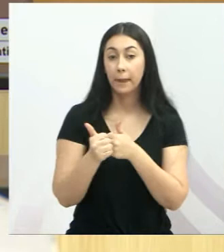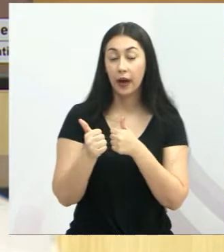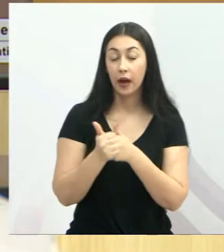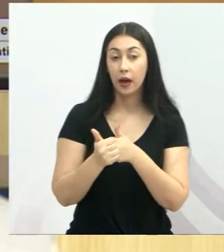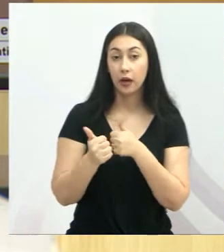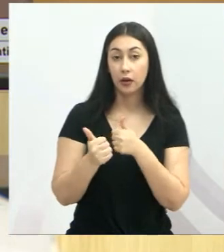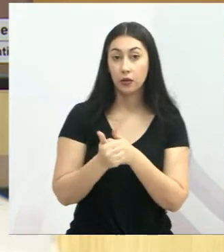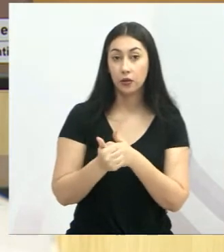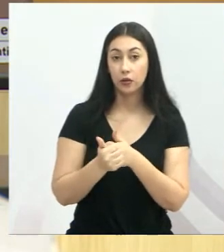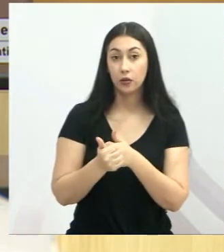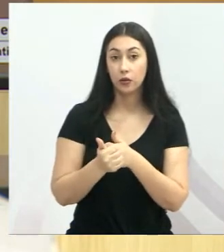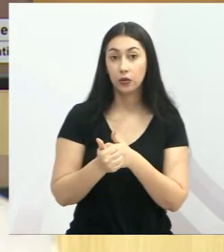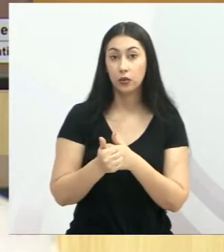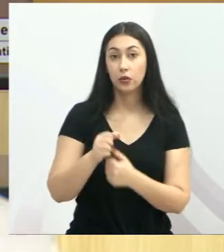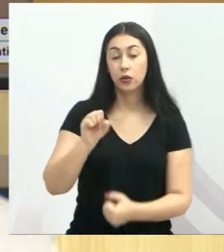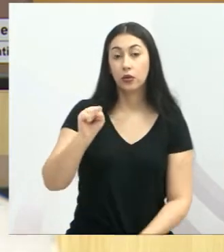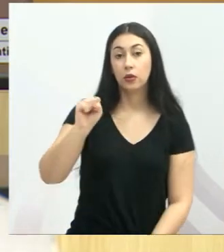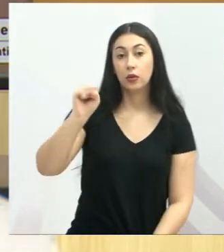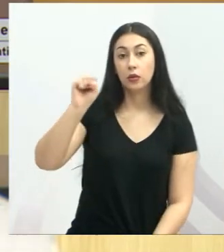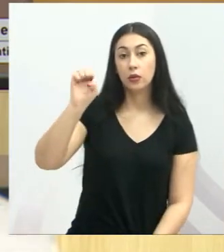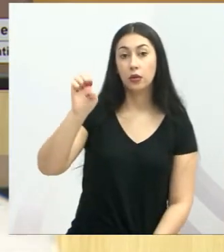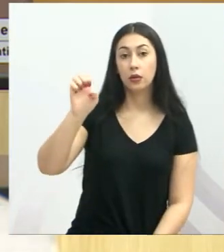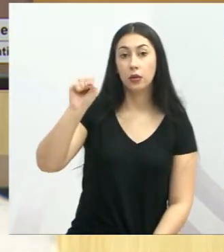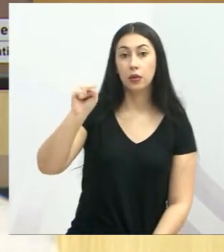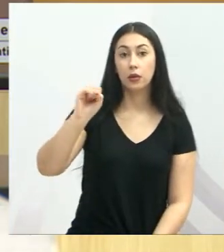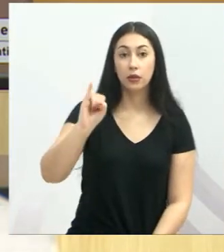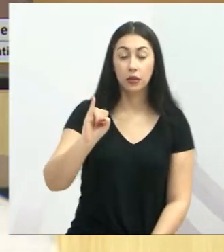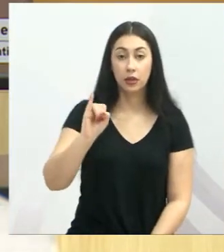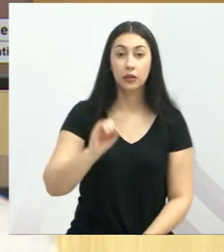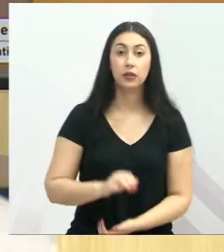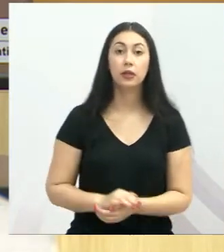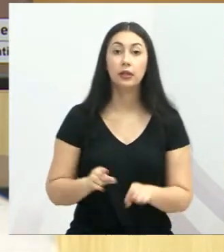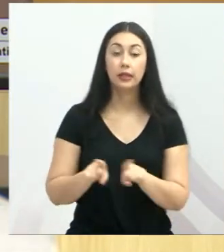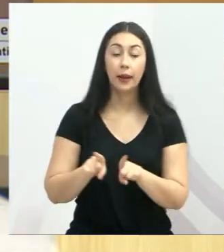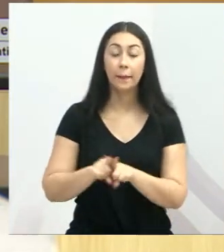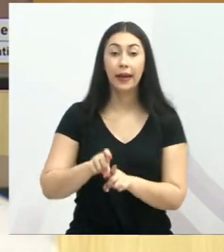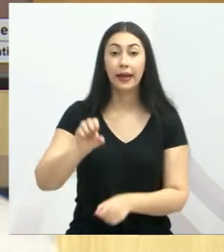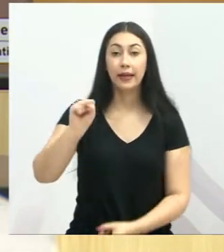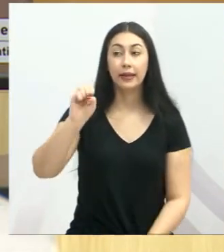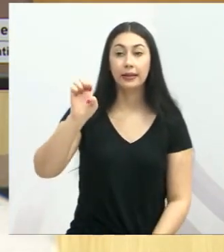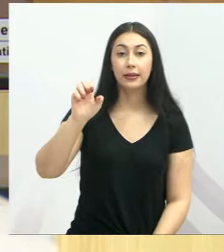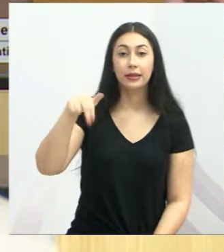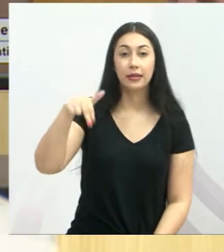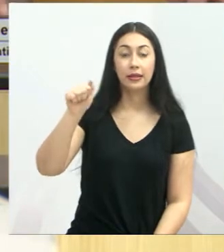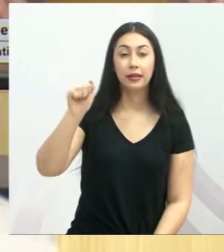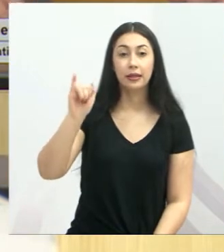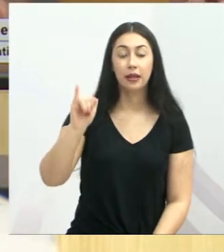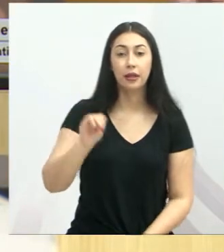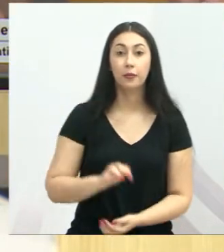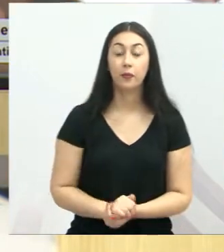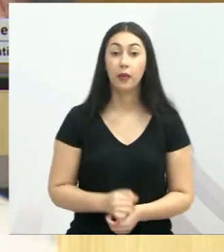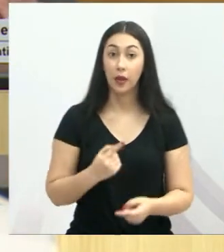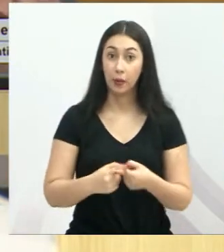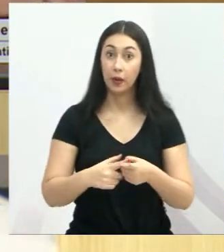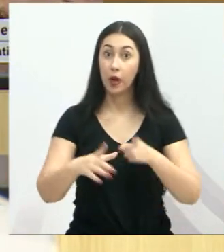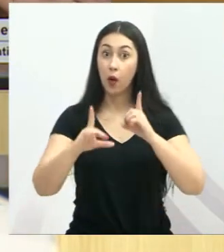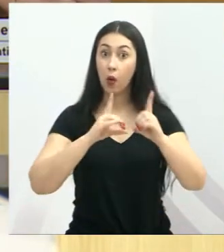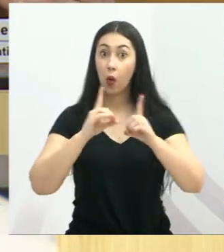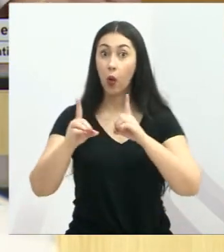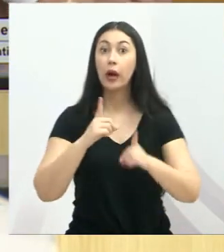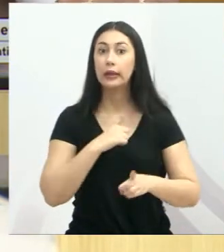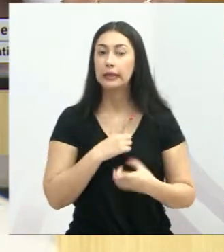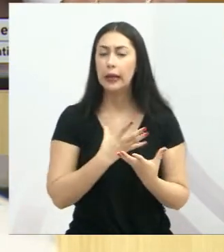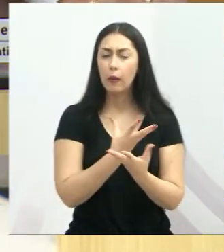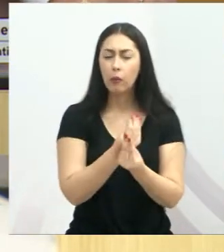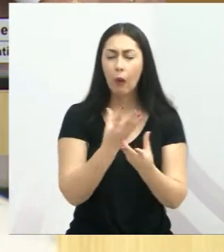estão situados o SESI e o SENAI, em Jacareí. Salientamos que a referida estrada apresenta intenso